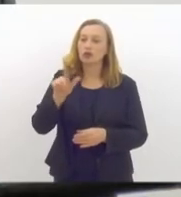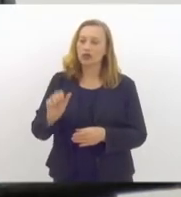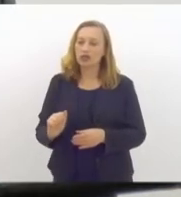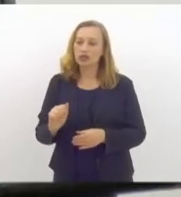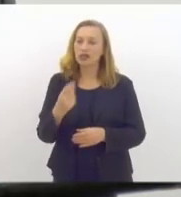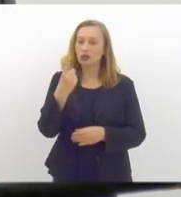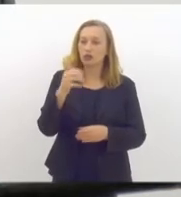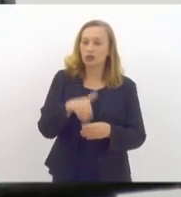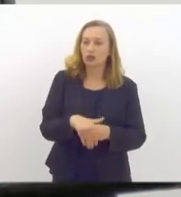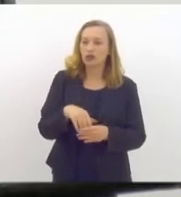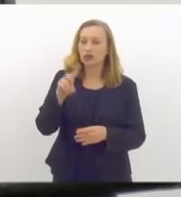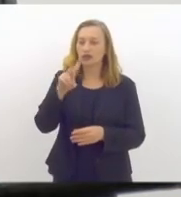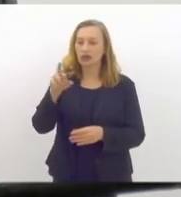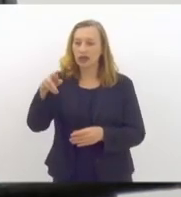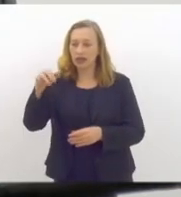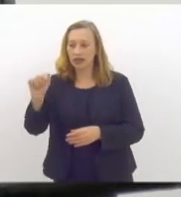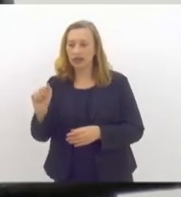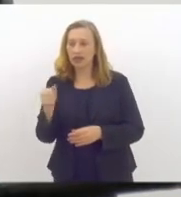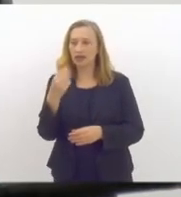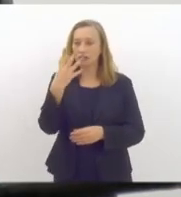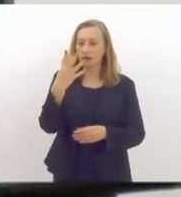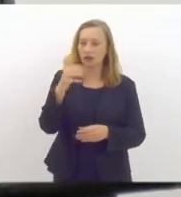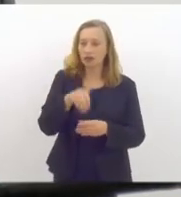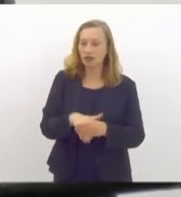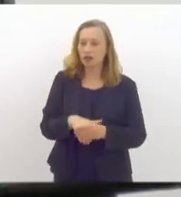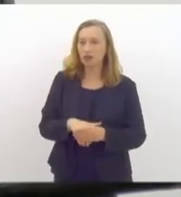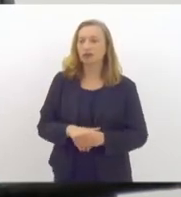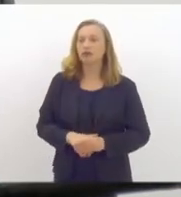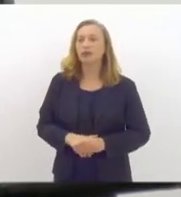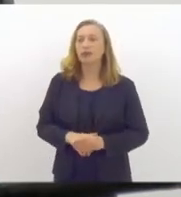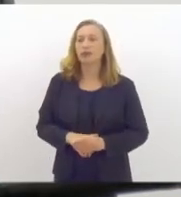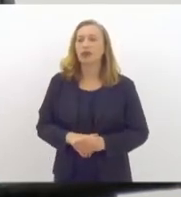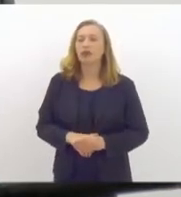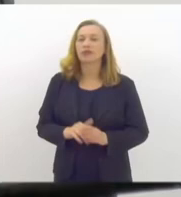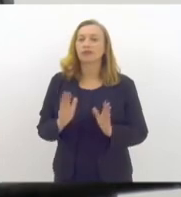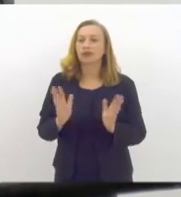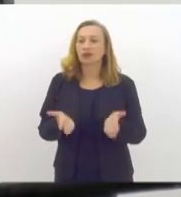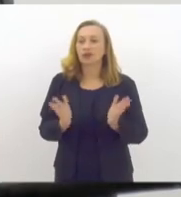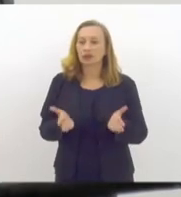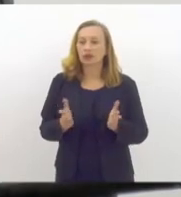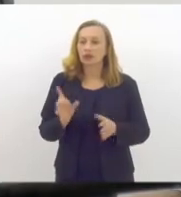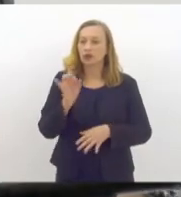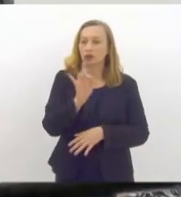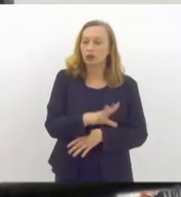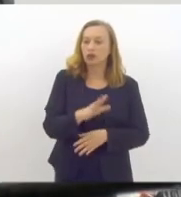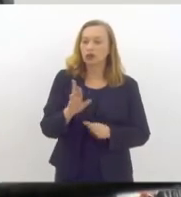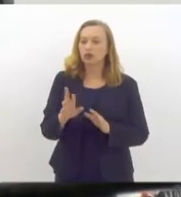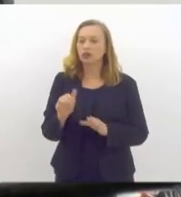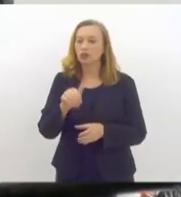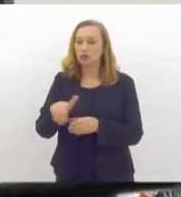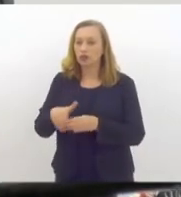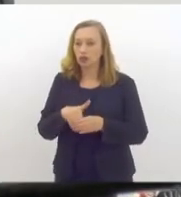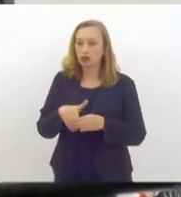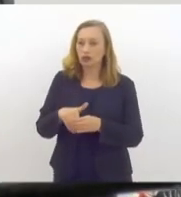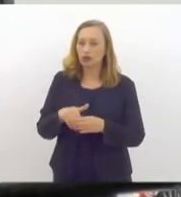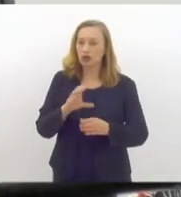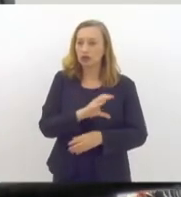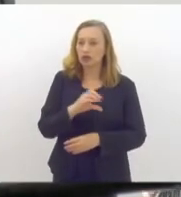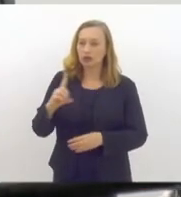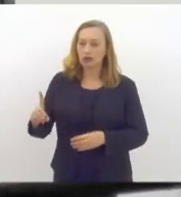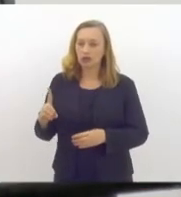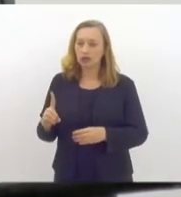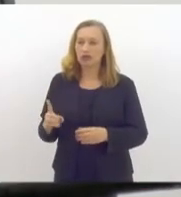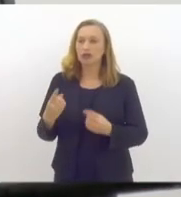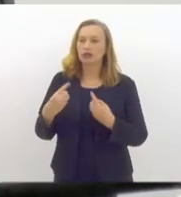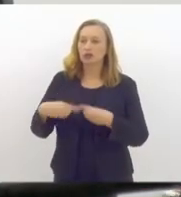1 voto. Valéria Pedro, 4 votos. Agora, então, o último voto da coordenação do Comitê de